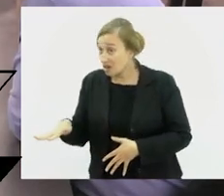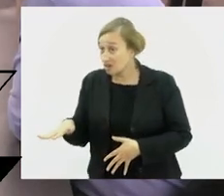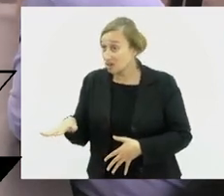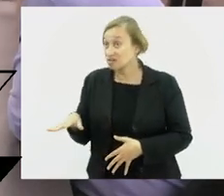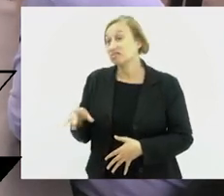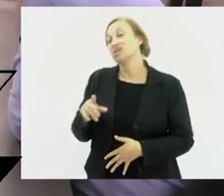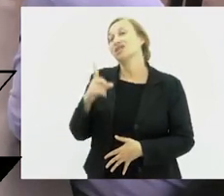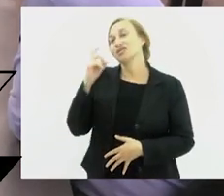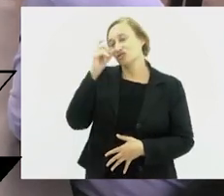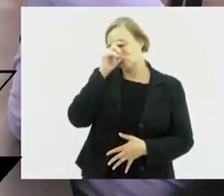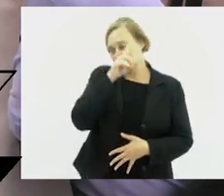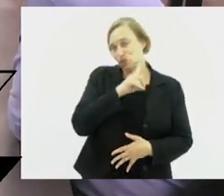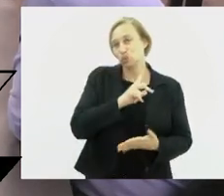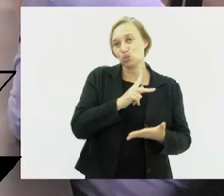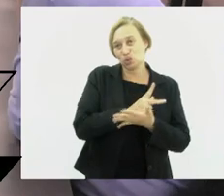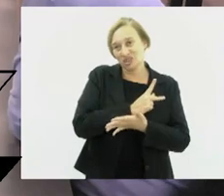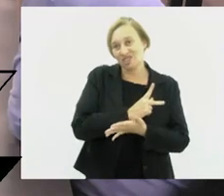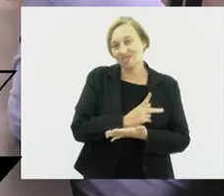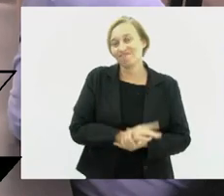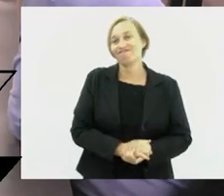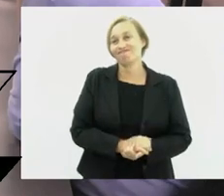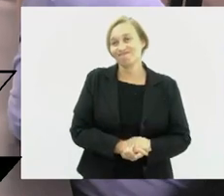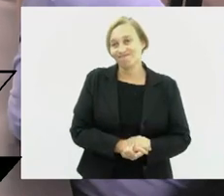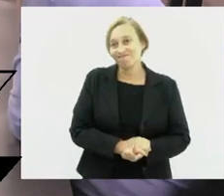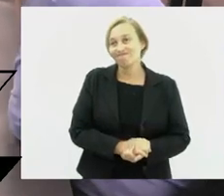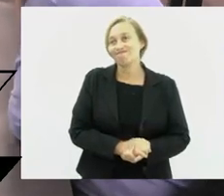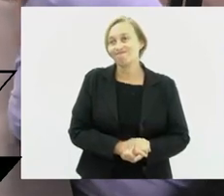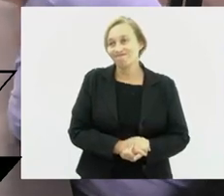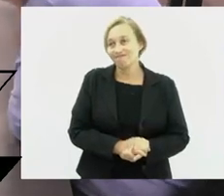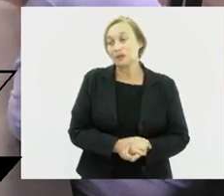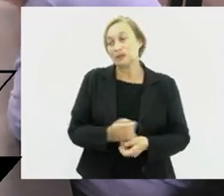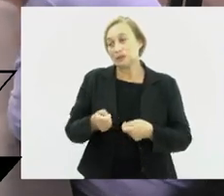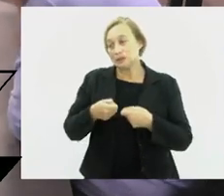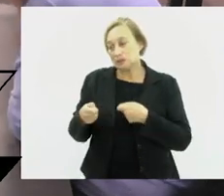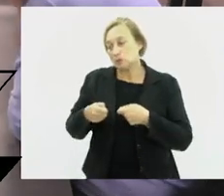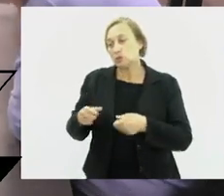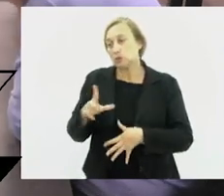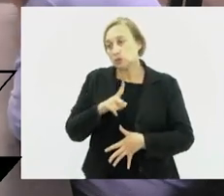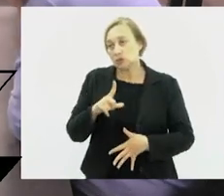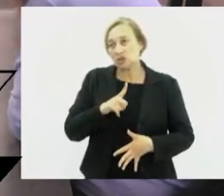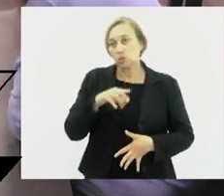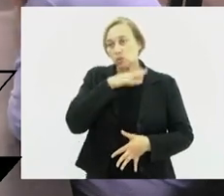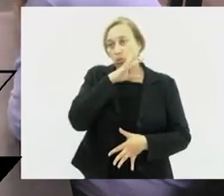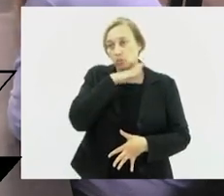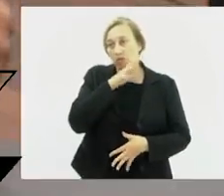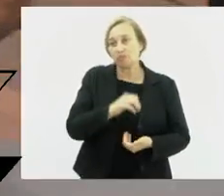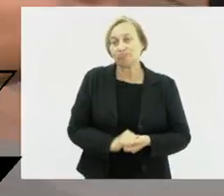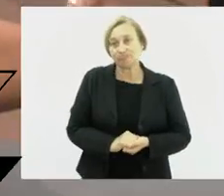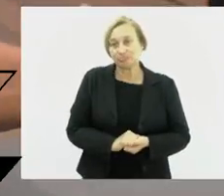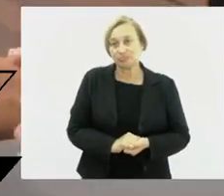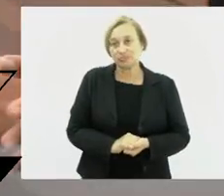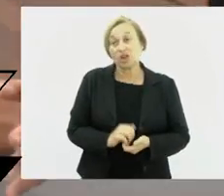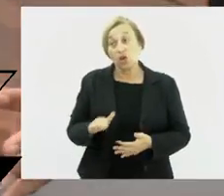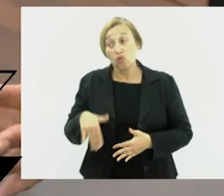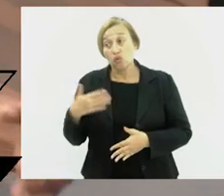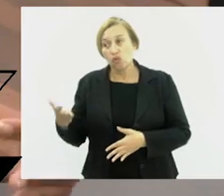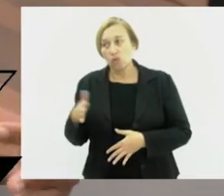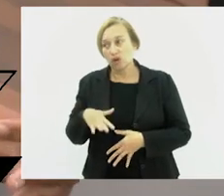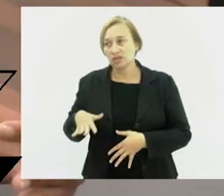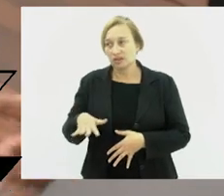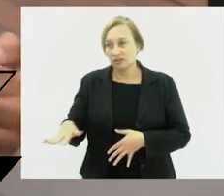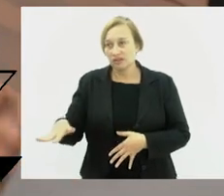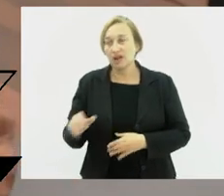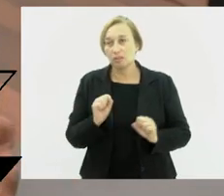é muito difícil acontecer, de fazer esse controle. Tá? Fora da comunidade